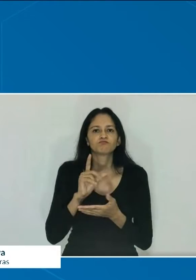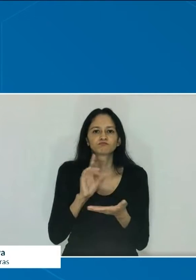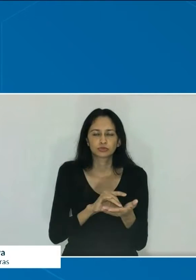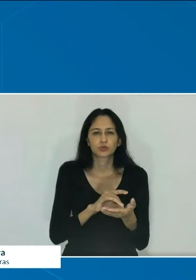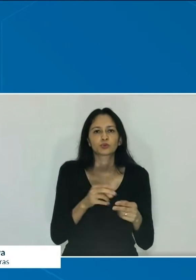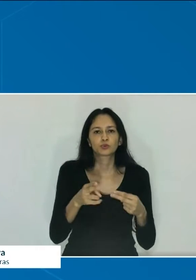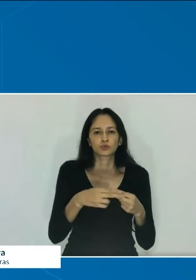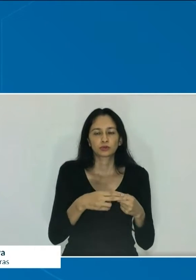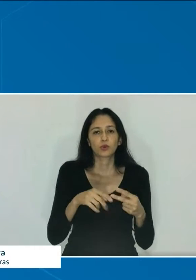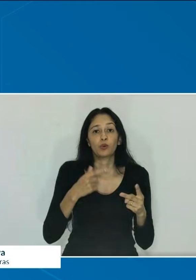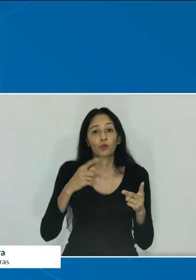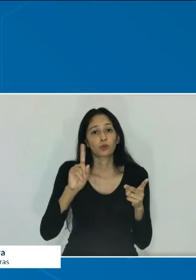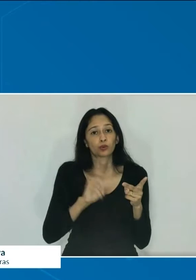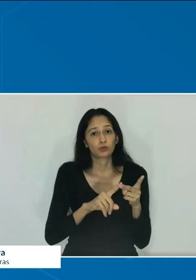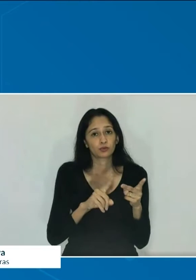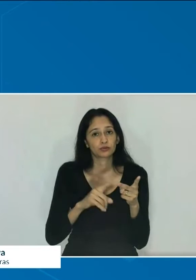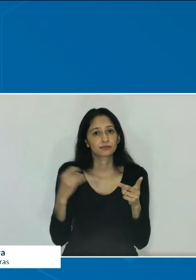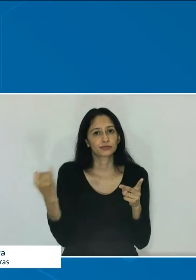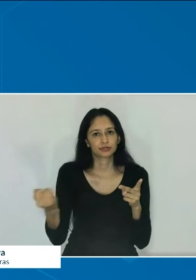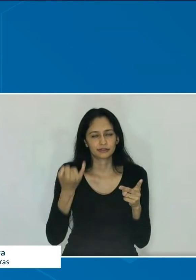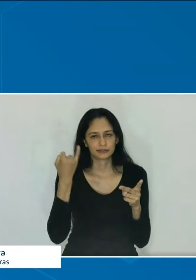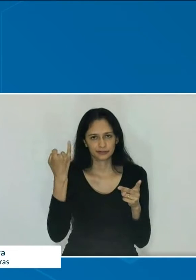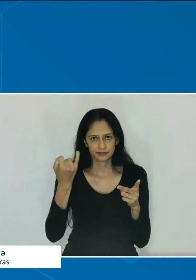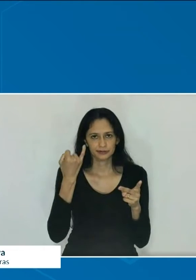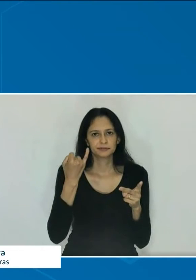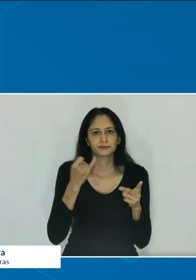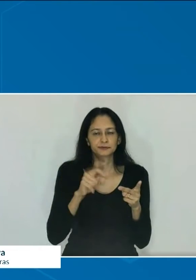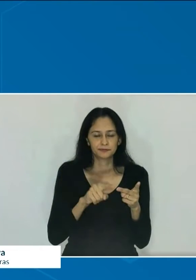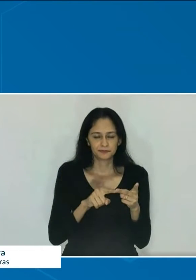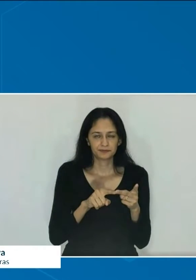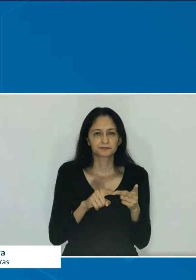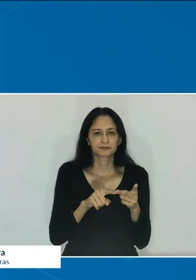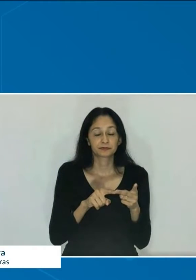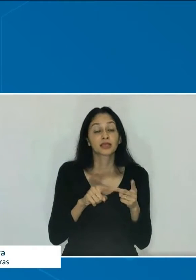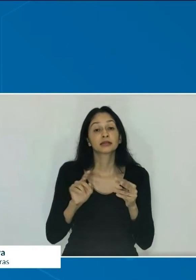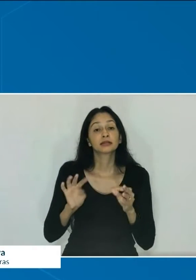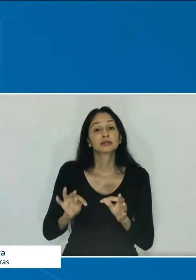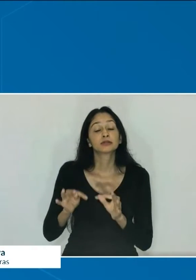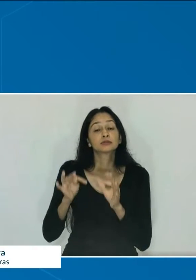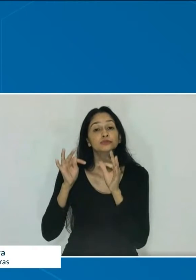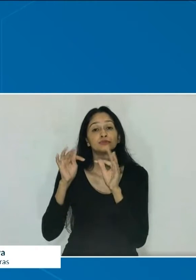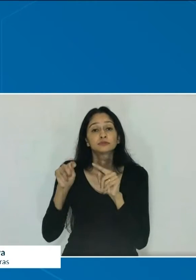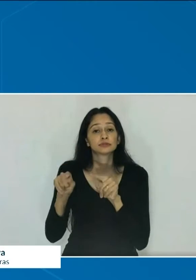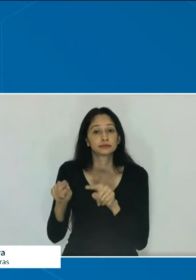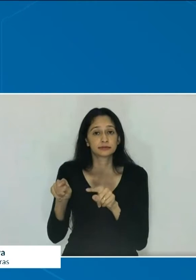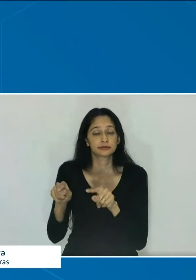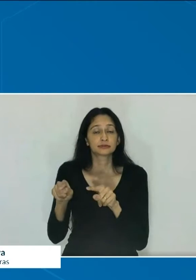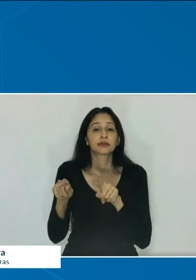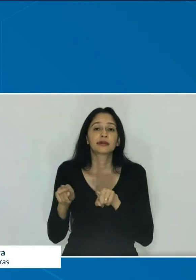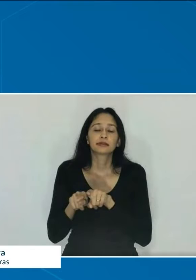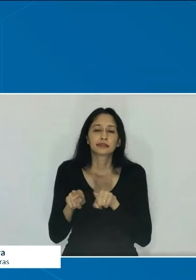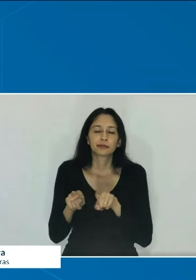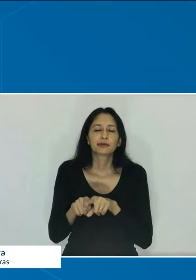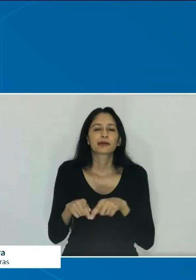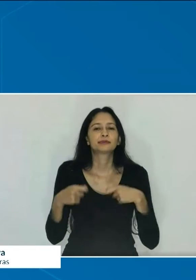também a segunda questão, que é muito importante, é que essas tecnologias também têm que